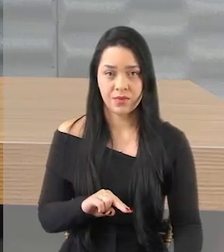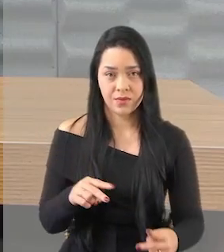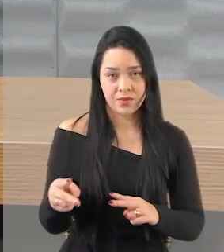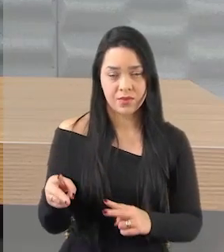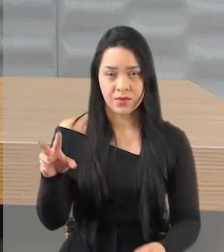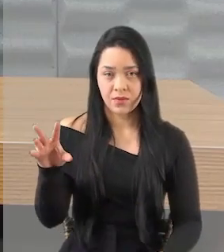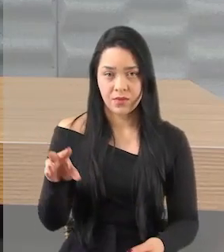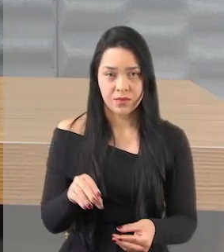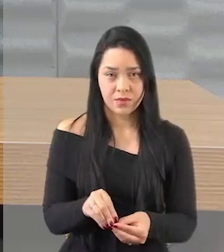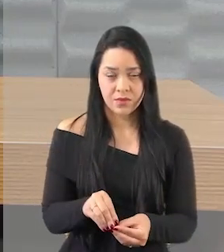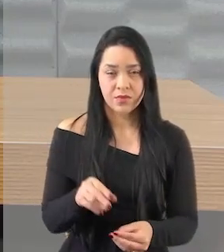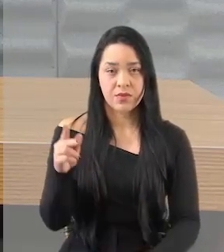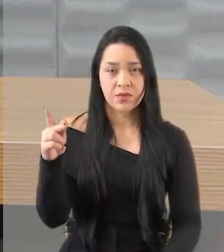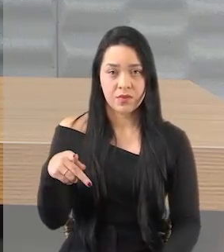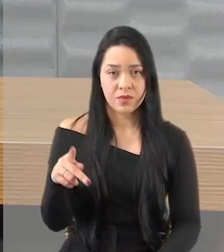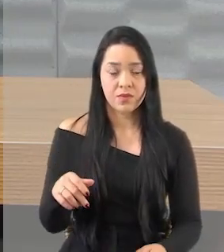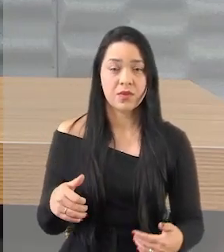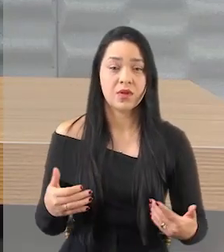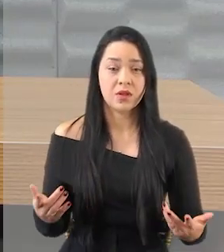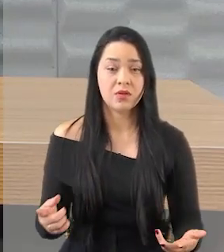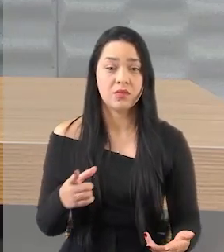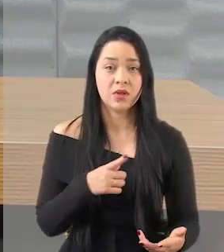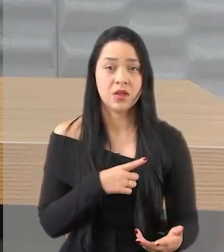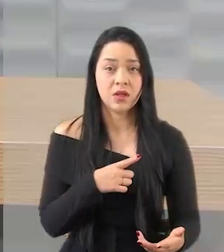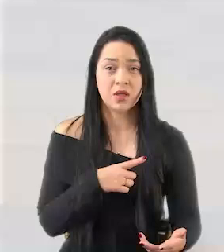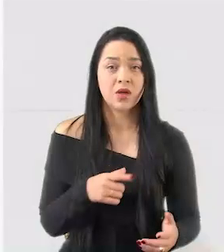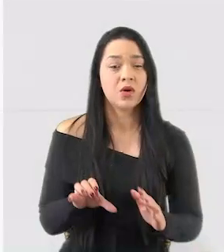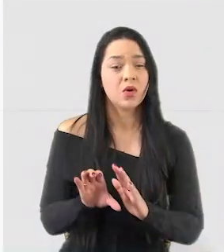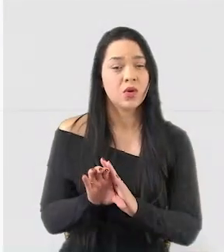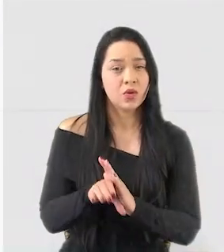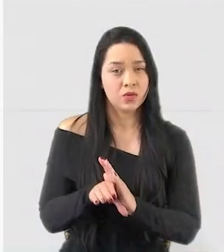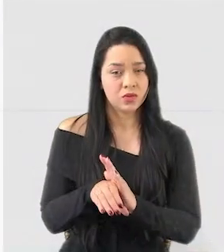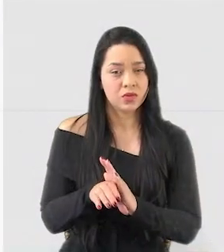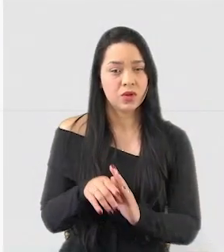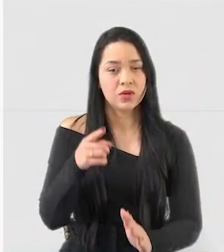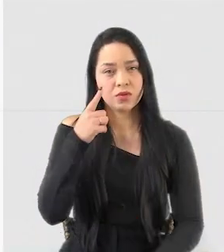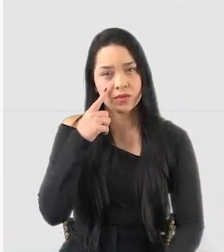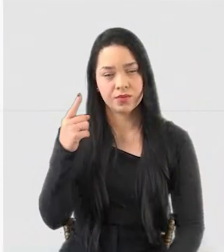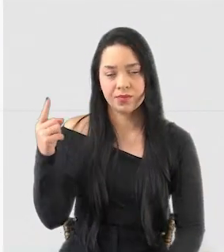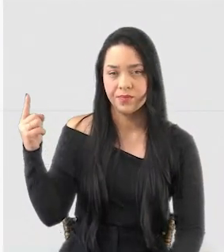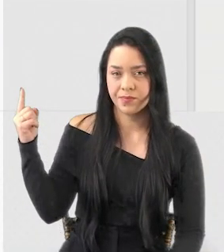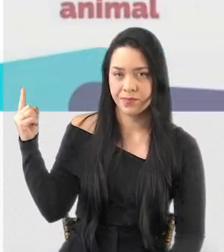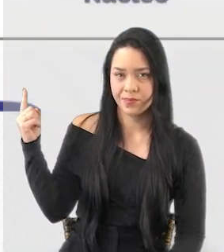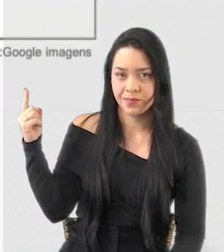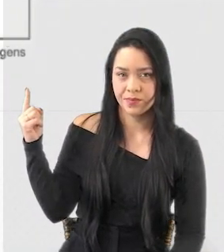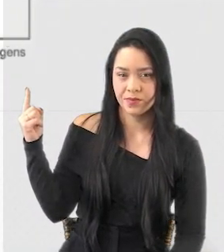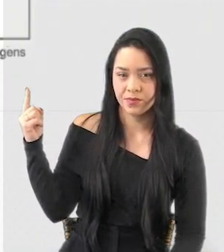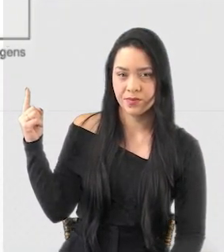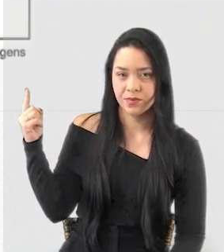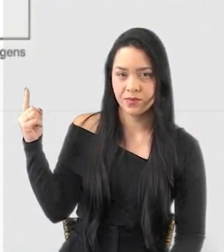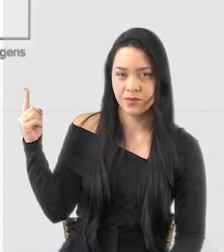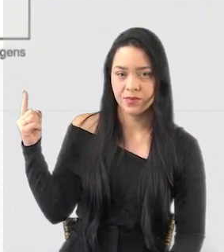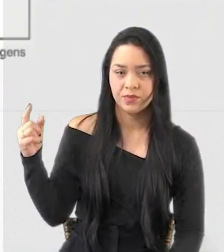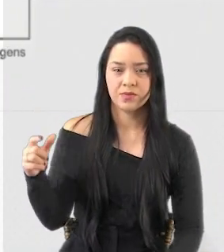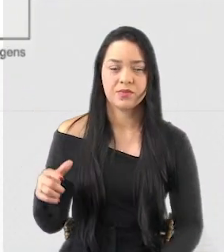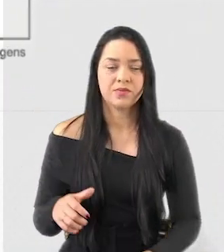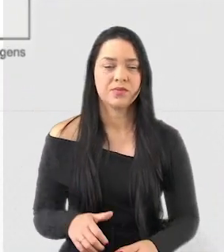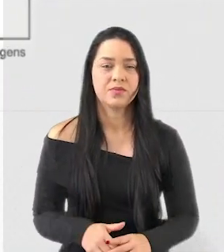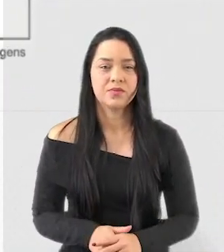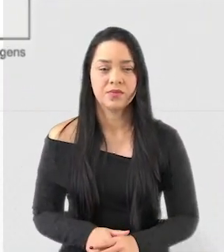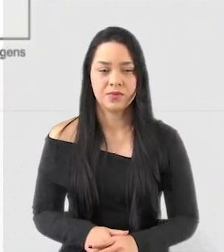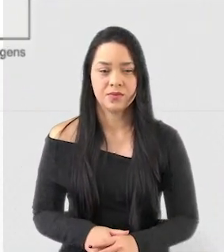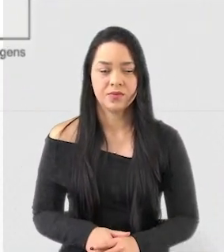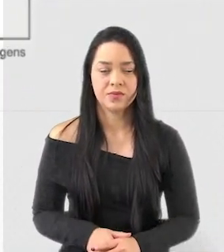de proteína. E a gente vai ter conceitos legais sobre duplicação, transcrição e tradução